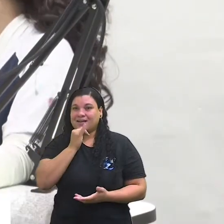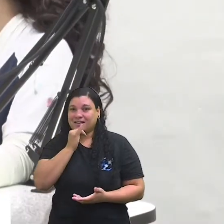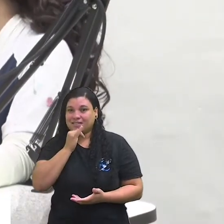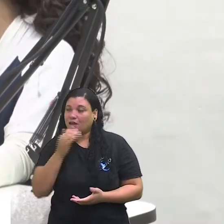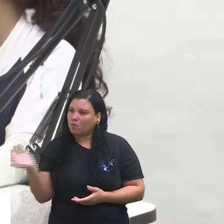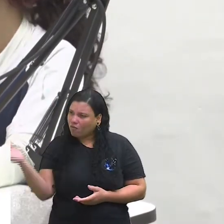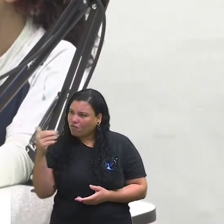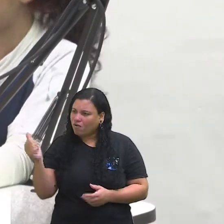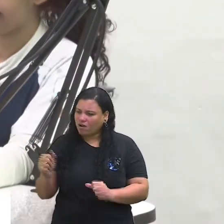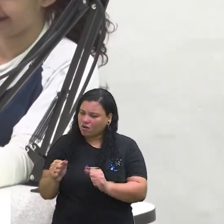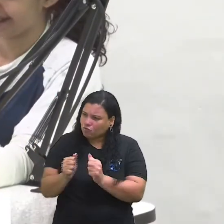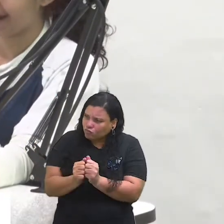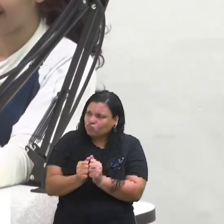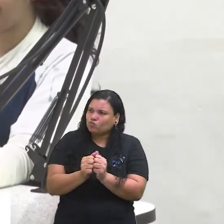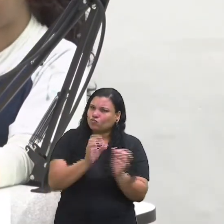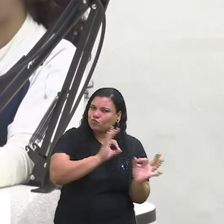salva